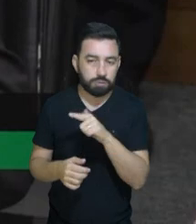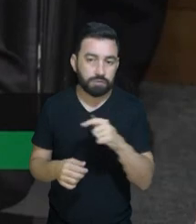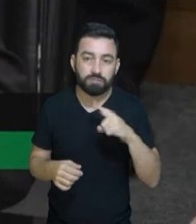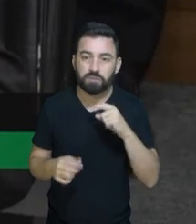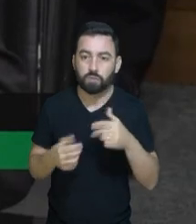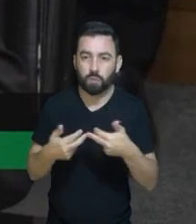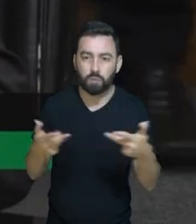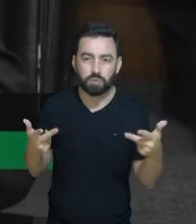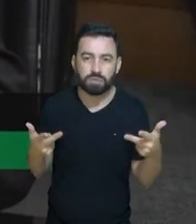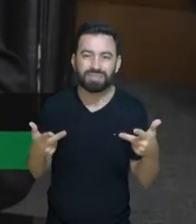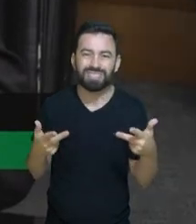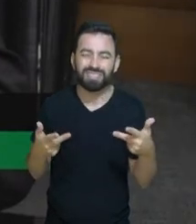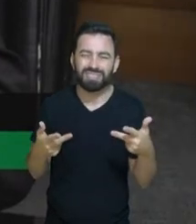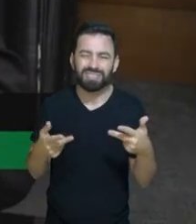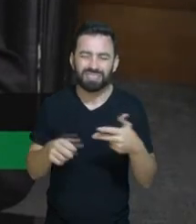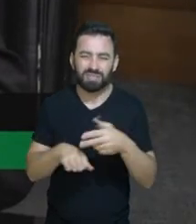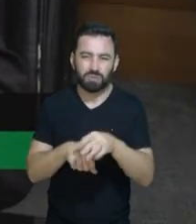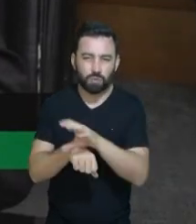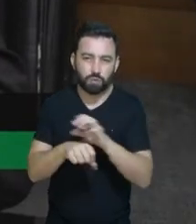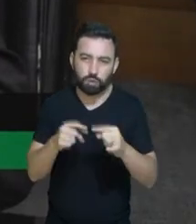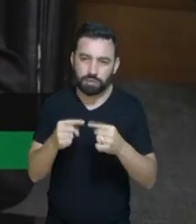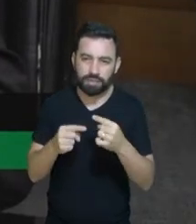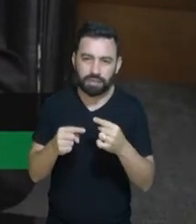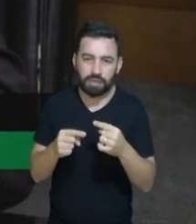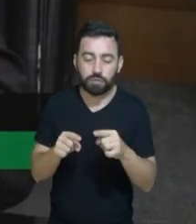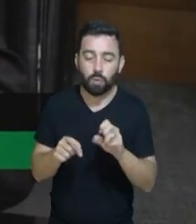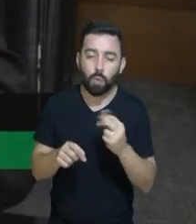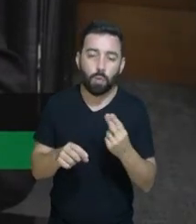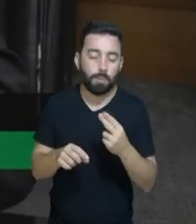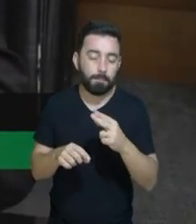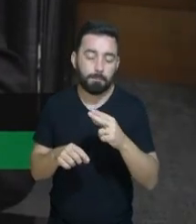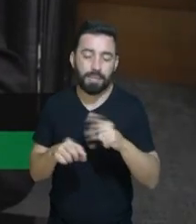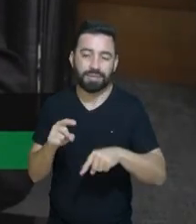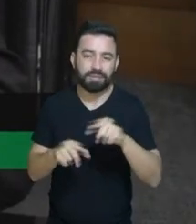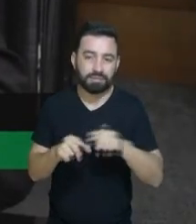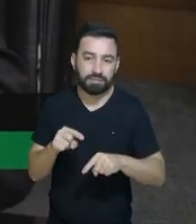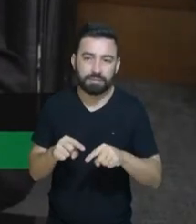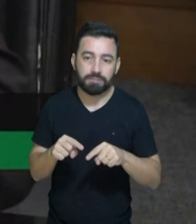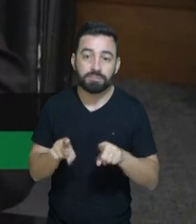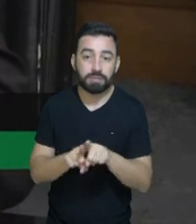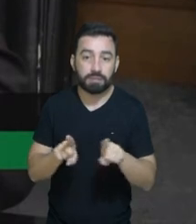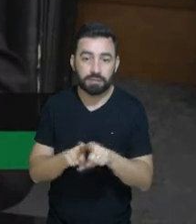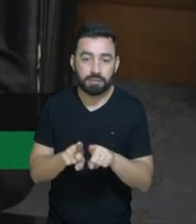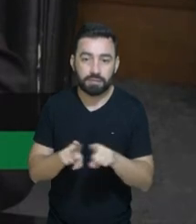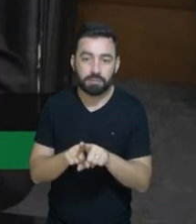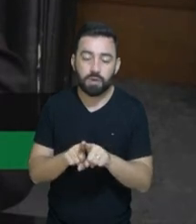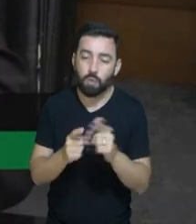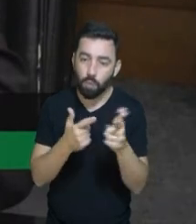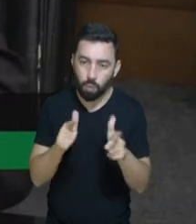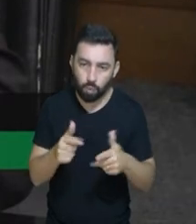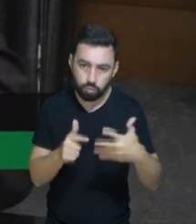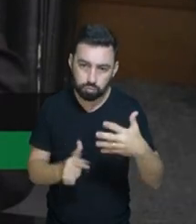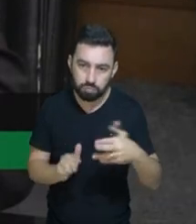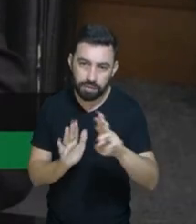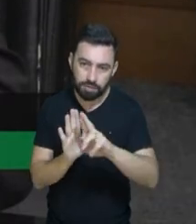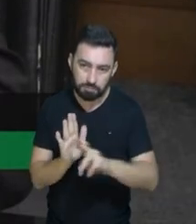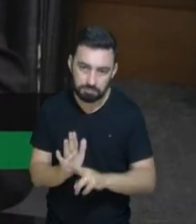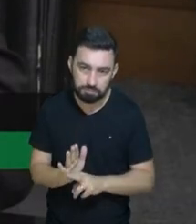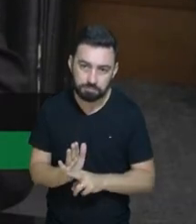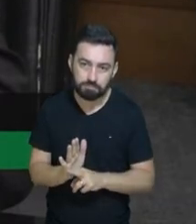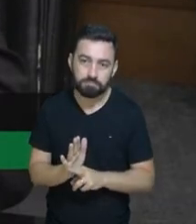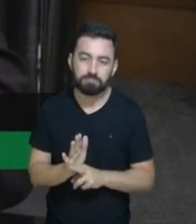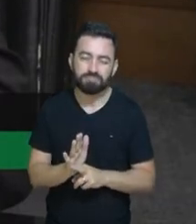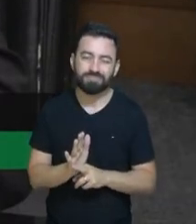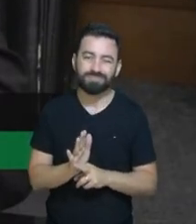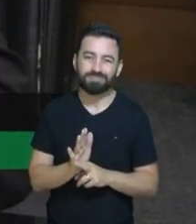incons inconstitucionalidade formal ou material com respeito aos demais aspectos regiment talmente tocantes